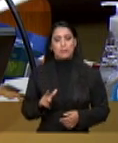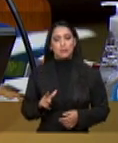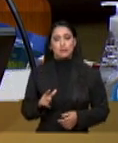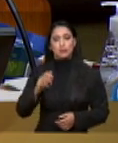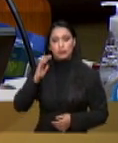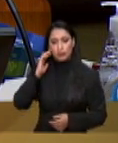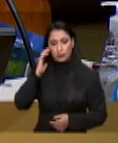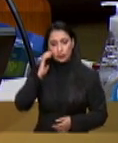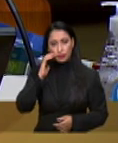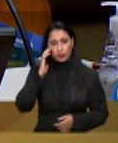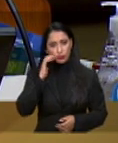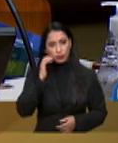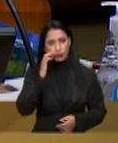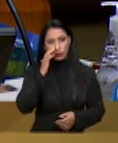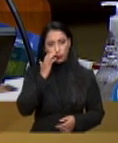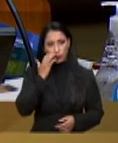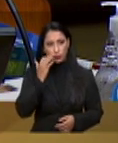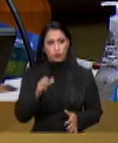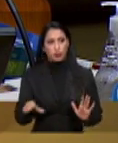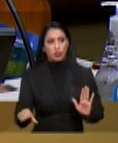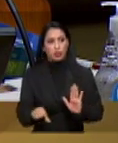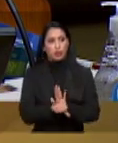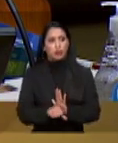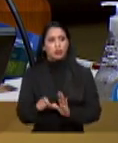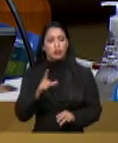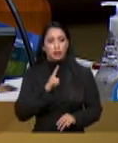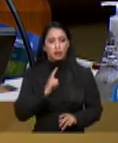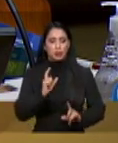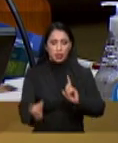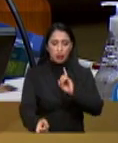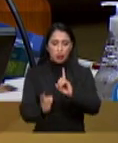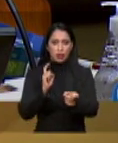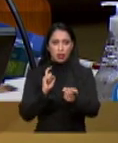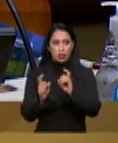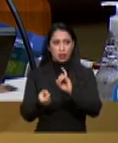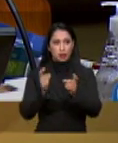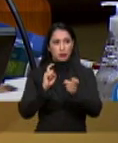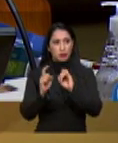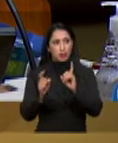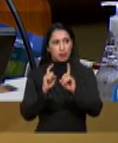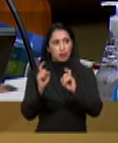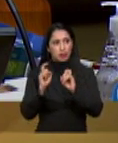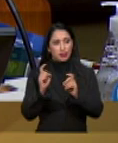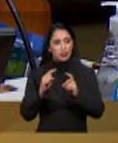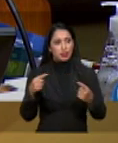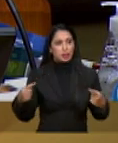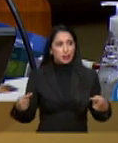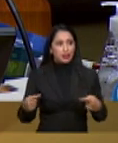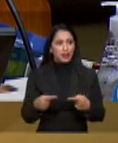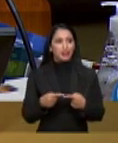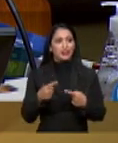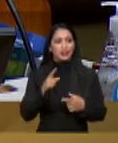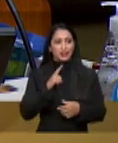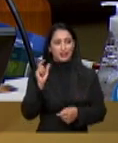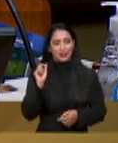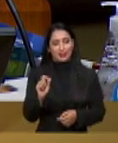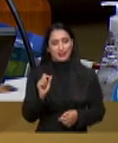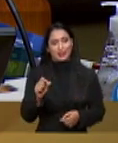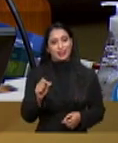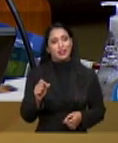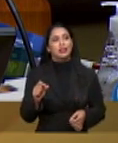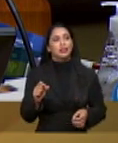natureza, ora criminal, ora administrativa, de acordo com a conveniência do titular da